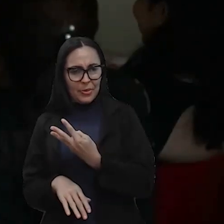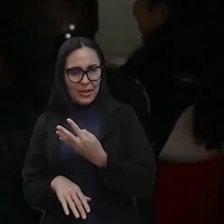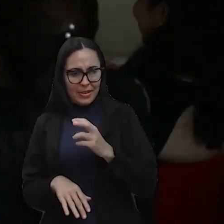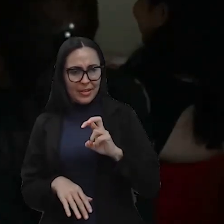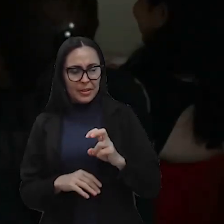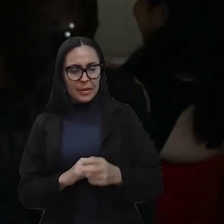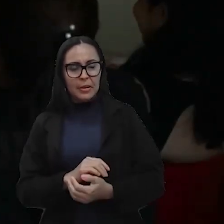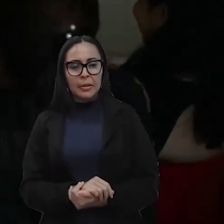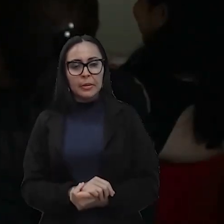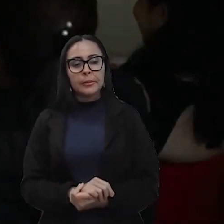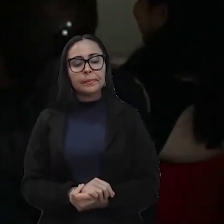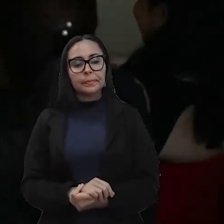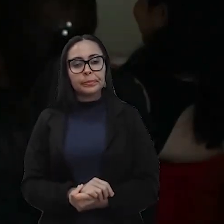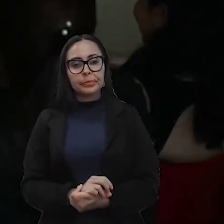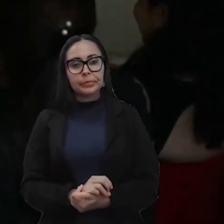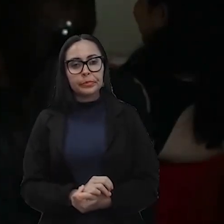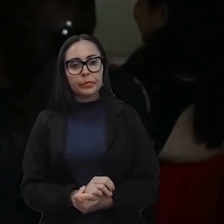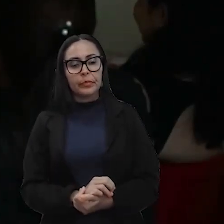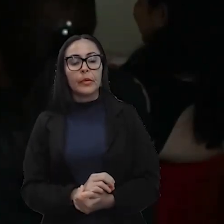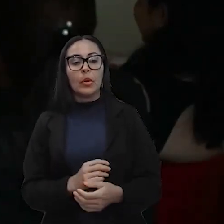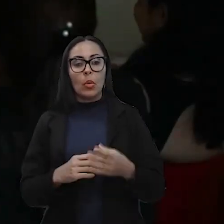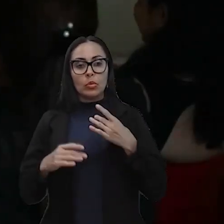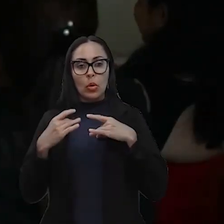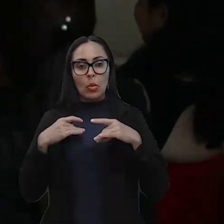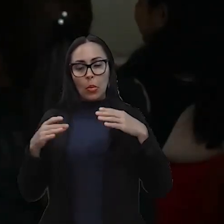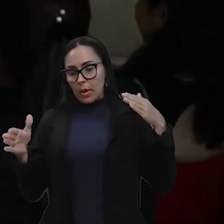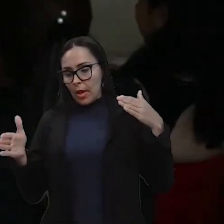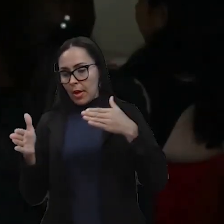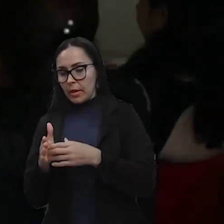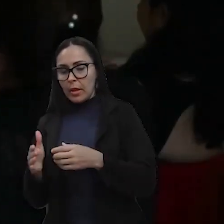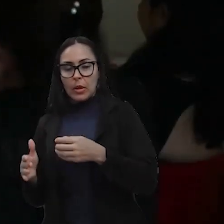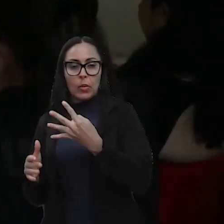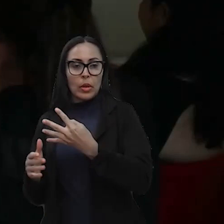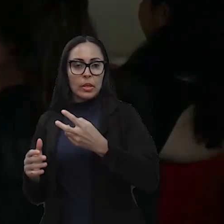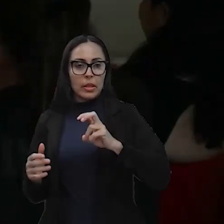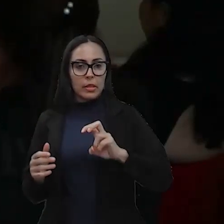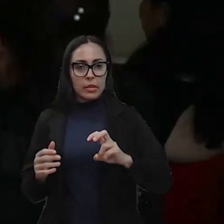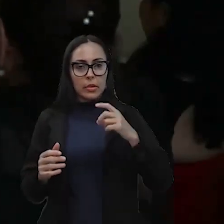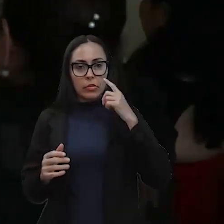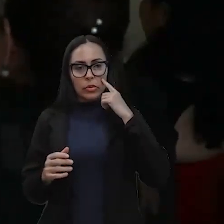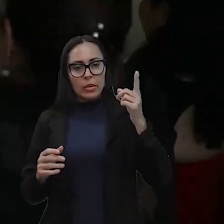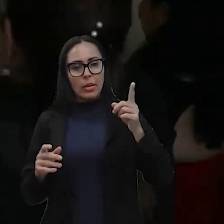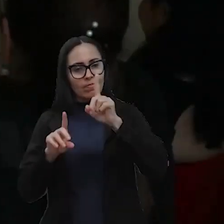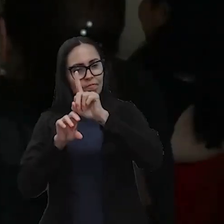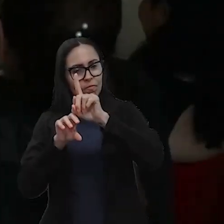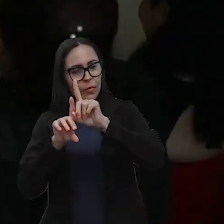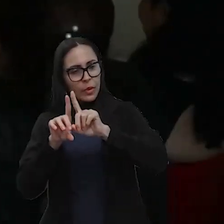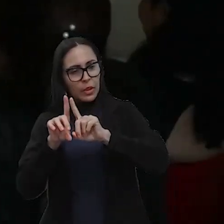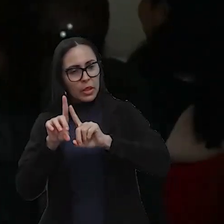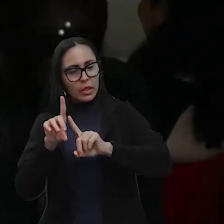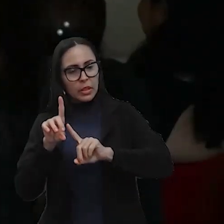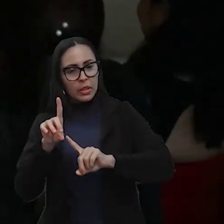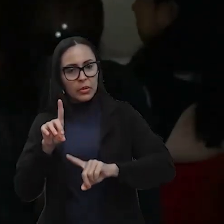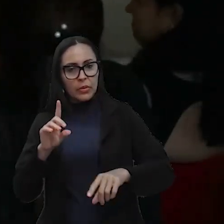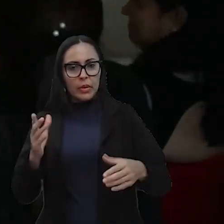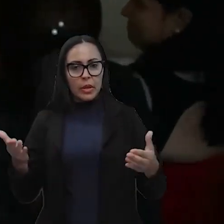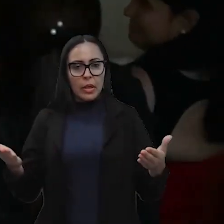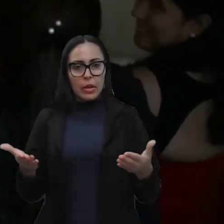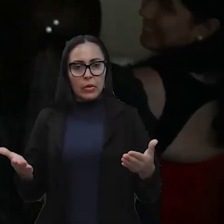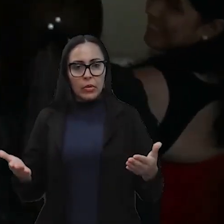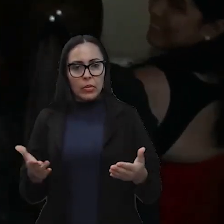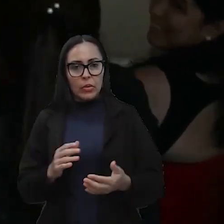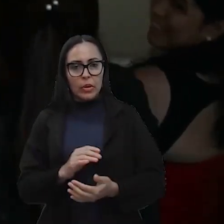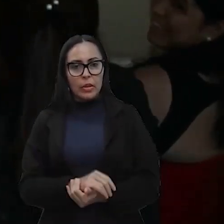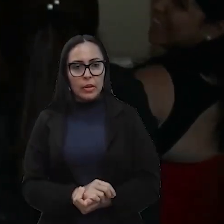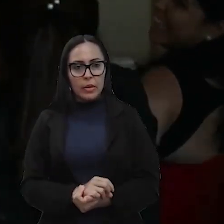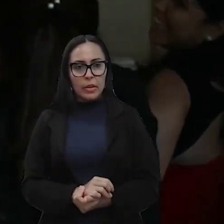se até 45 já estavam em declínio, agora, minha amiga, se agarre com ele, peça,